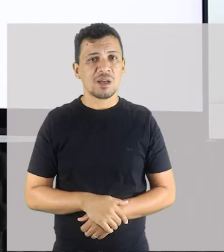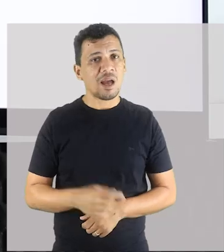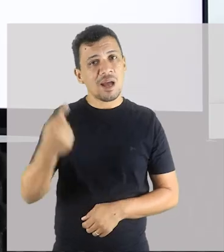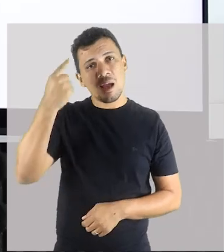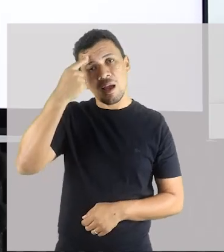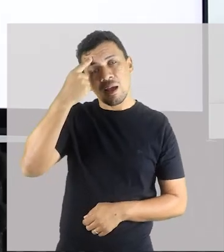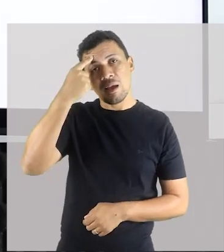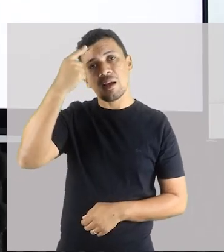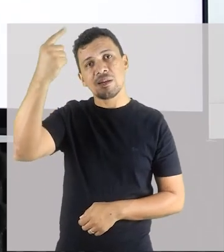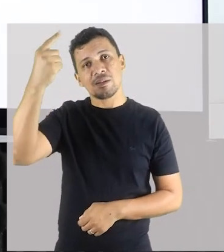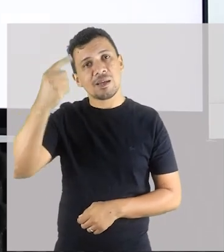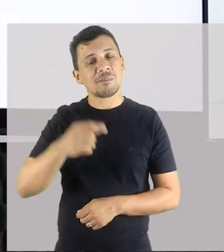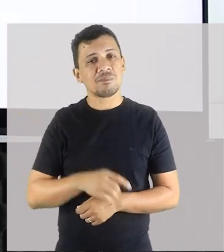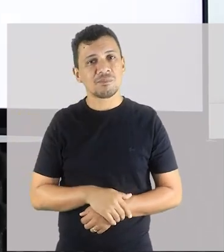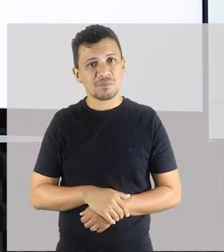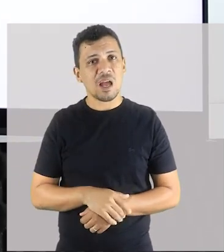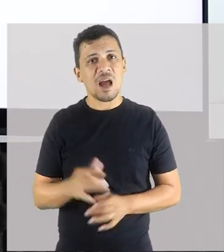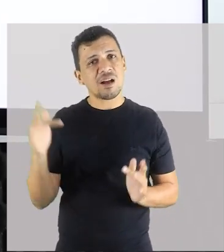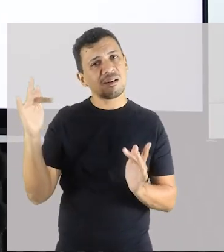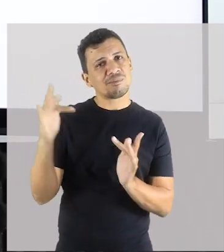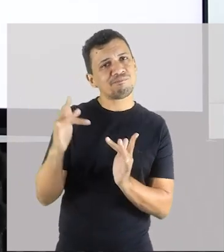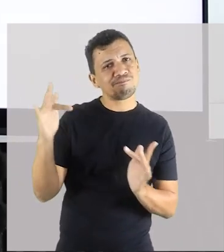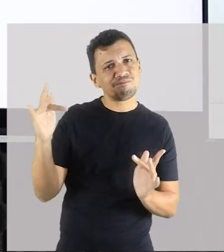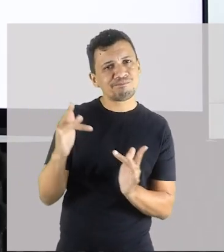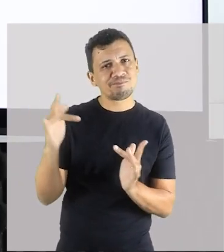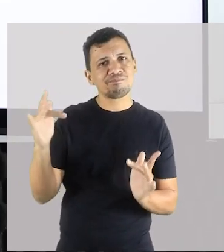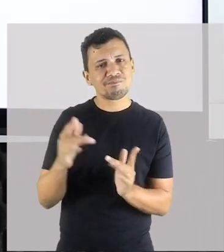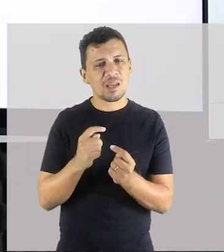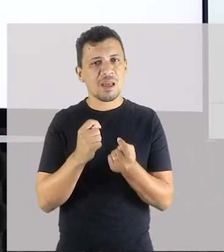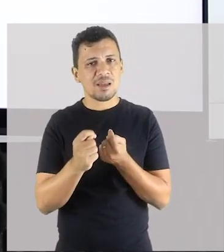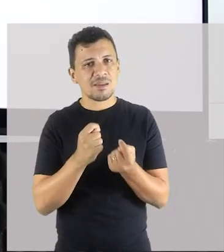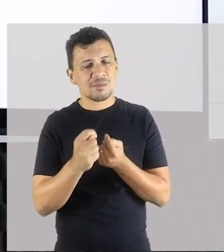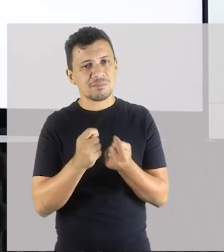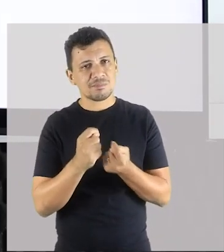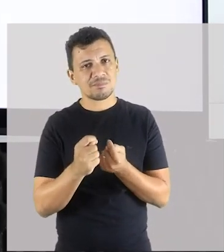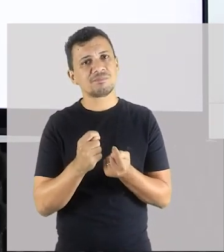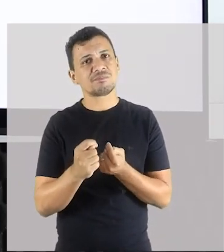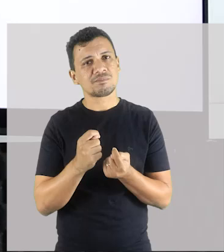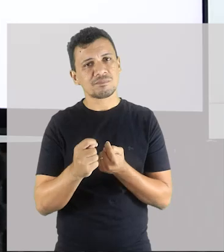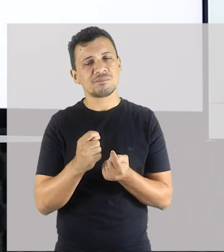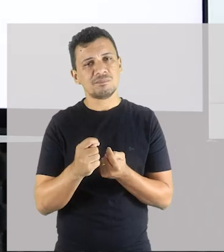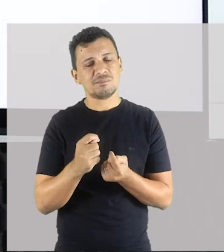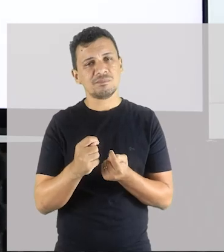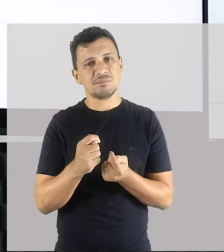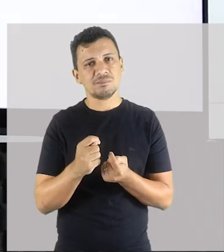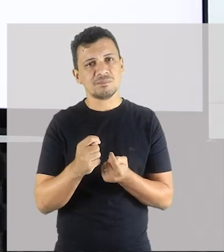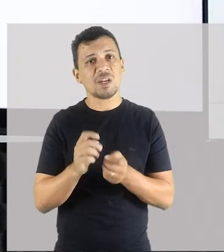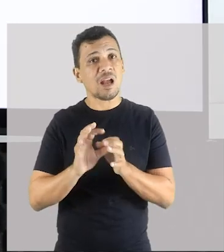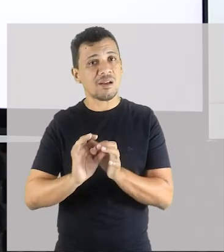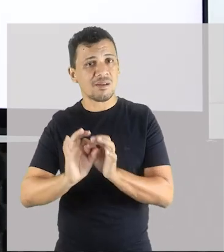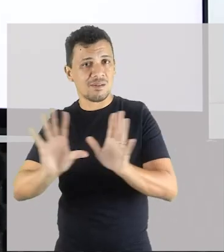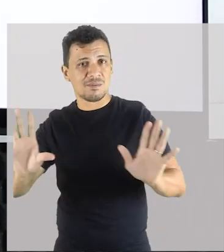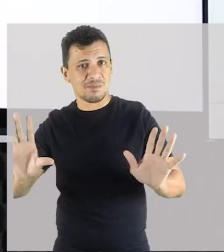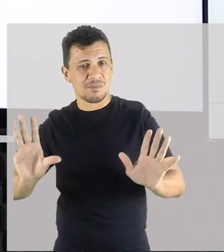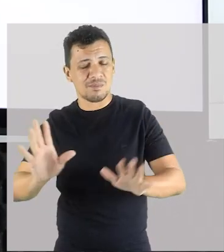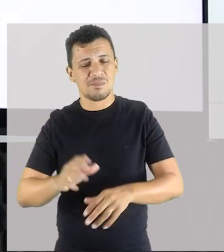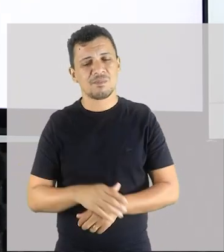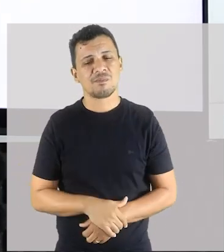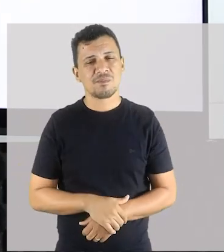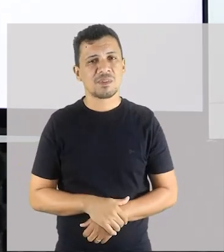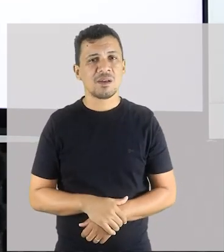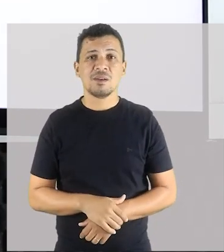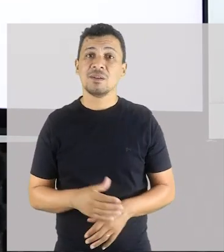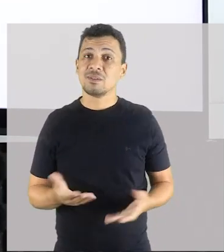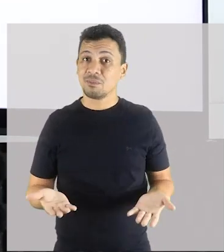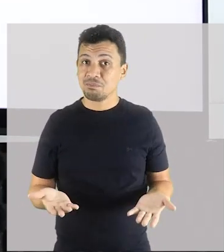os clássicos, né, da economia nesse sentido liberal. Então, cada